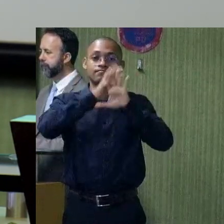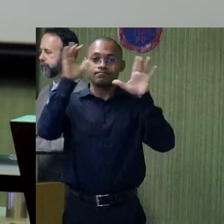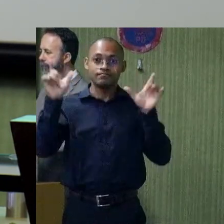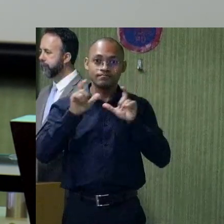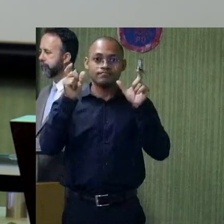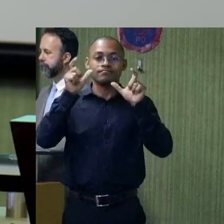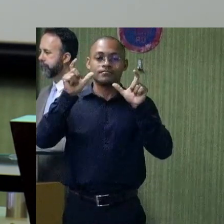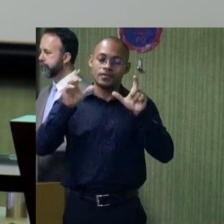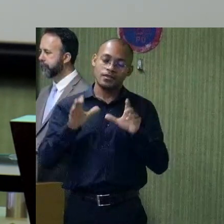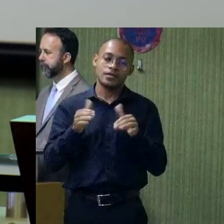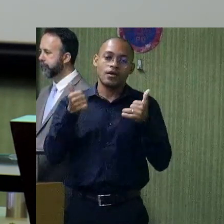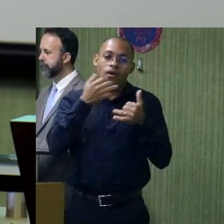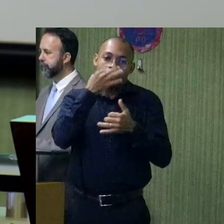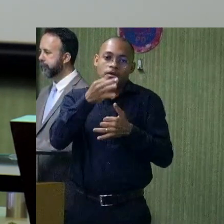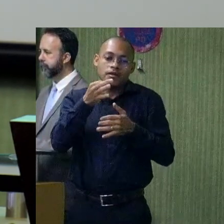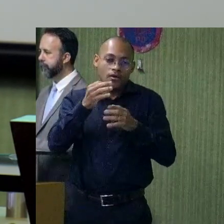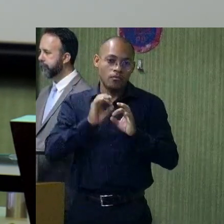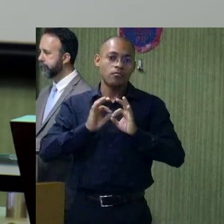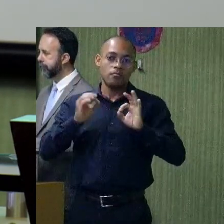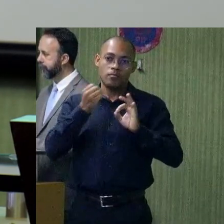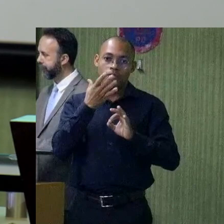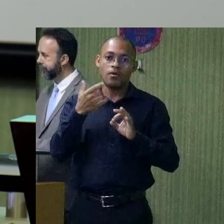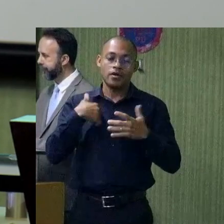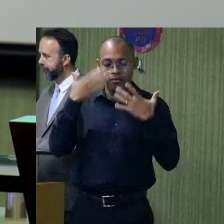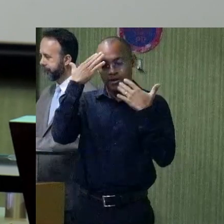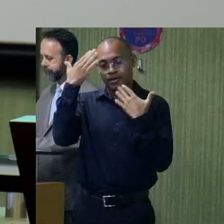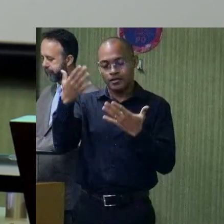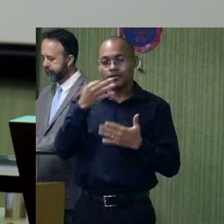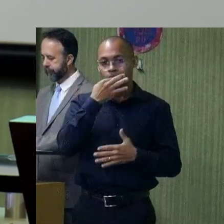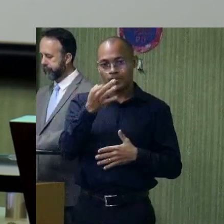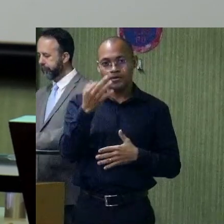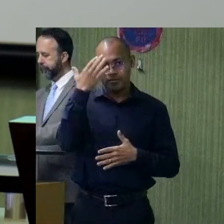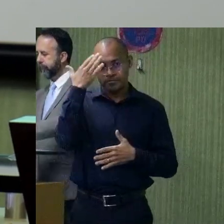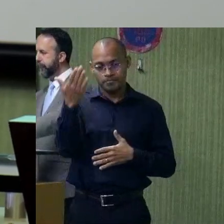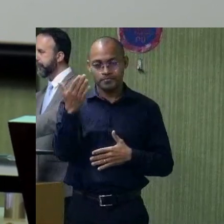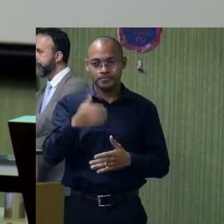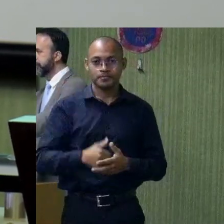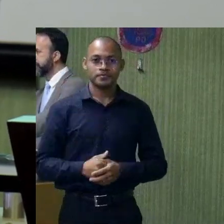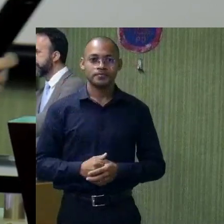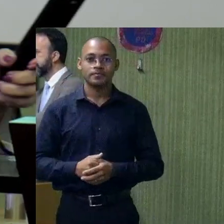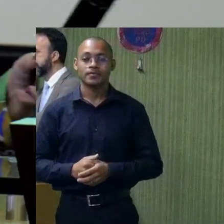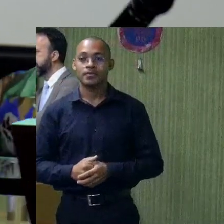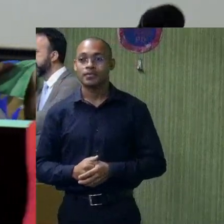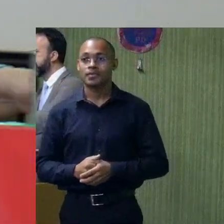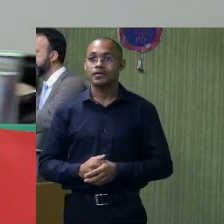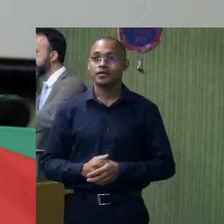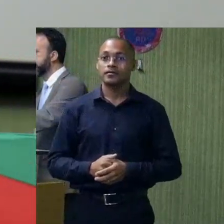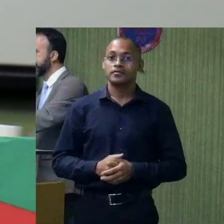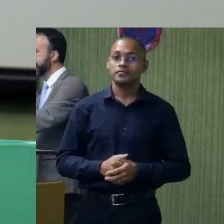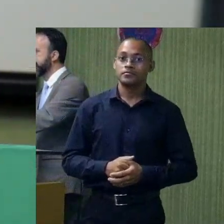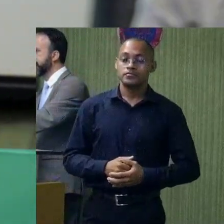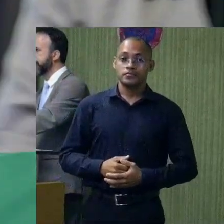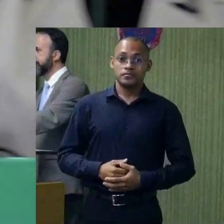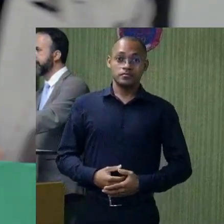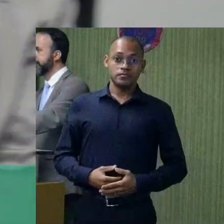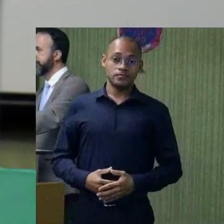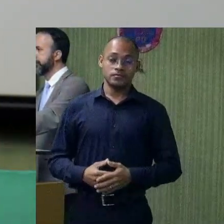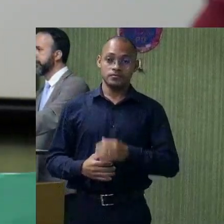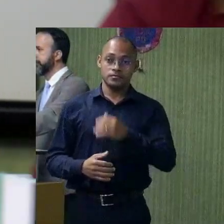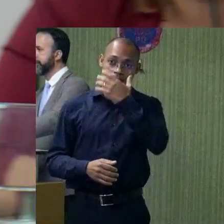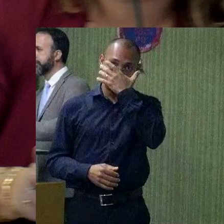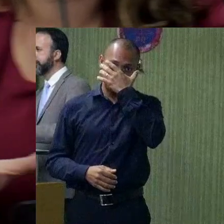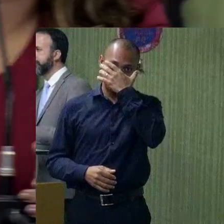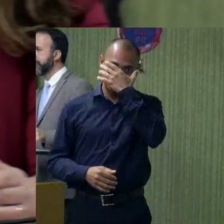agradeço muito e já aceito Obrigada e a solução ela é intersetorial né